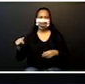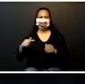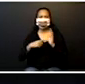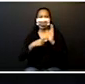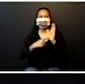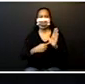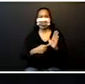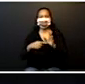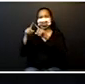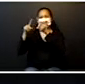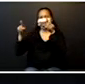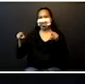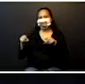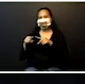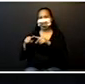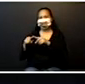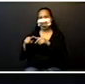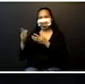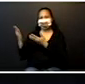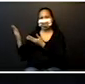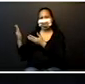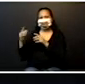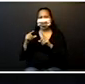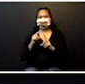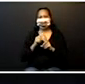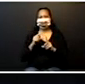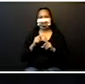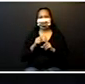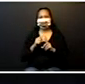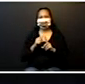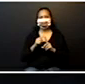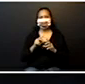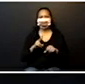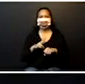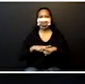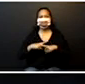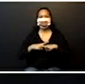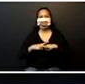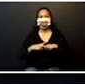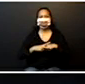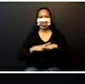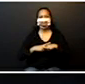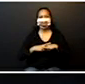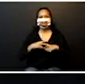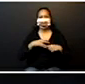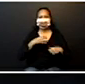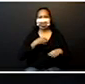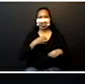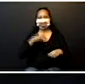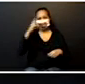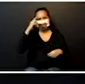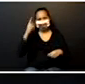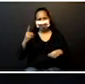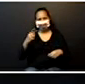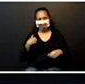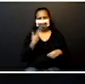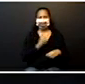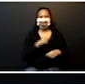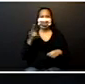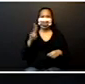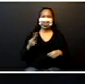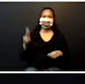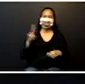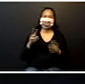nesse quadro as palavras, os verbos que estão no imperativo que nós usamos hoje